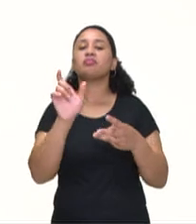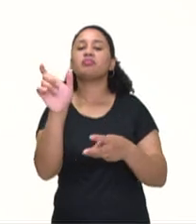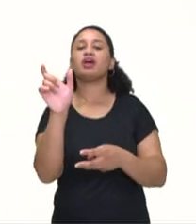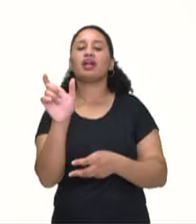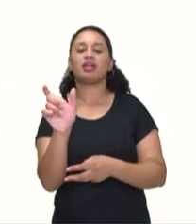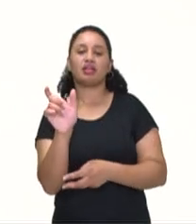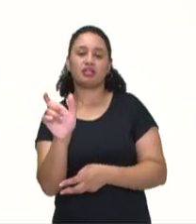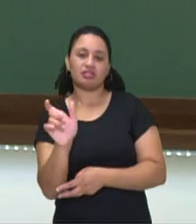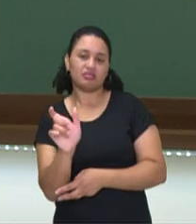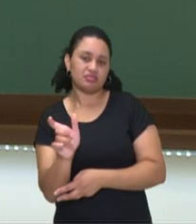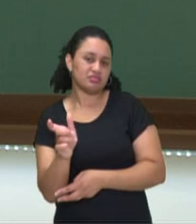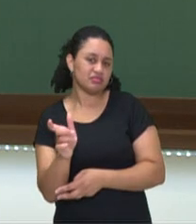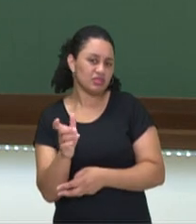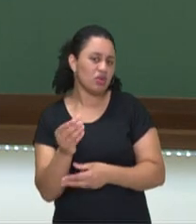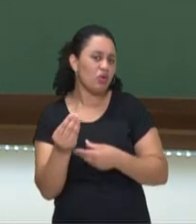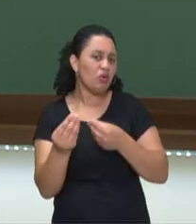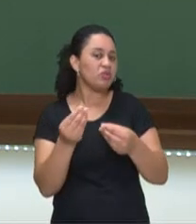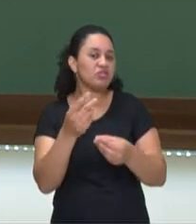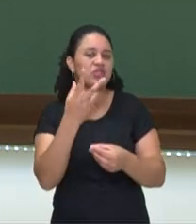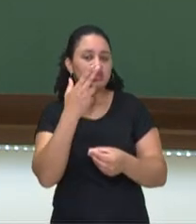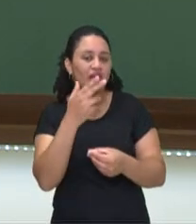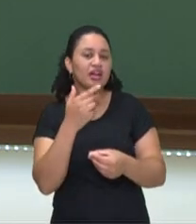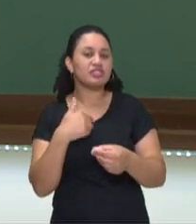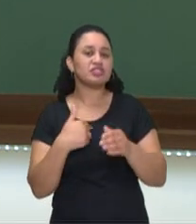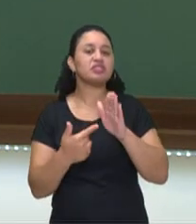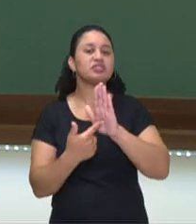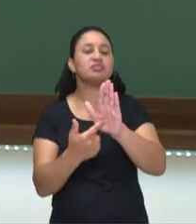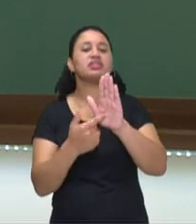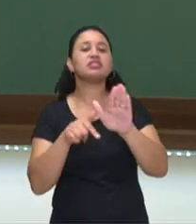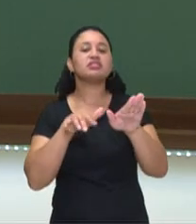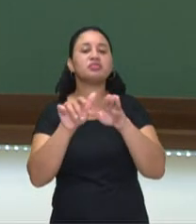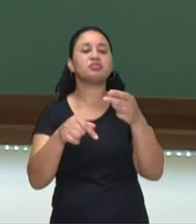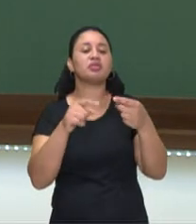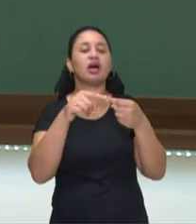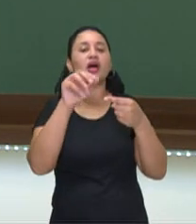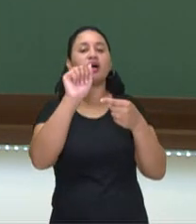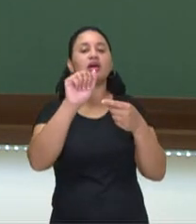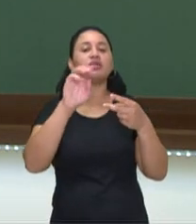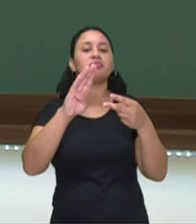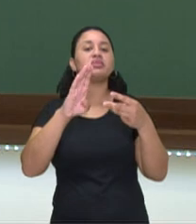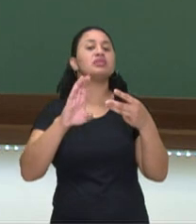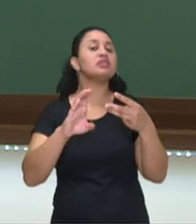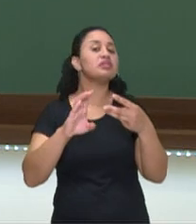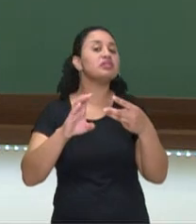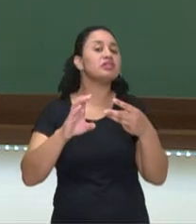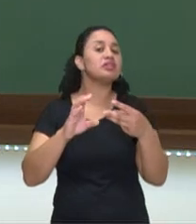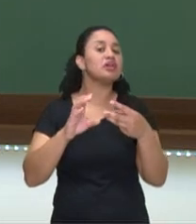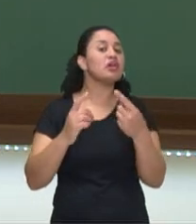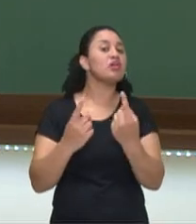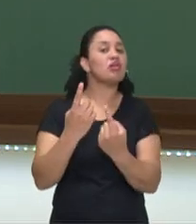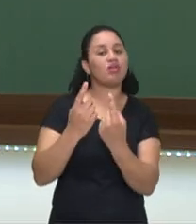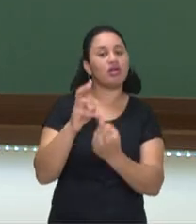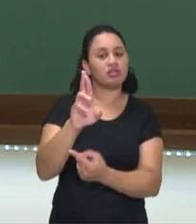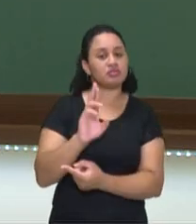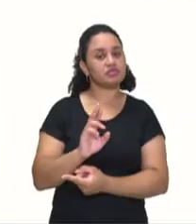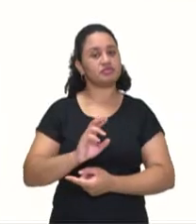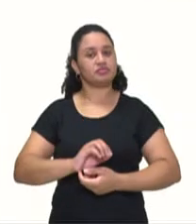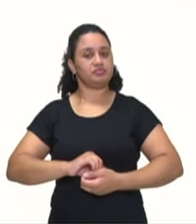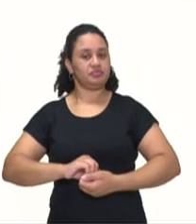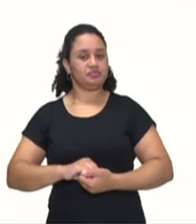de palavras. Como que você acha que podemos representar essa noção de movimento? Letra A, B ou C?